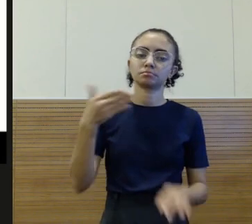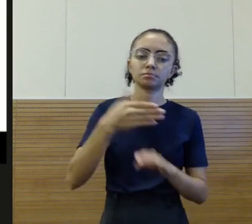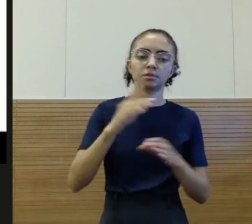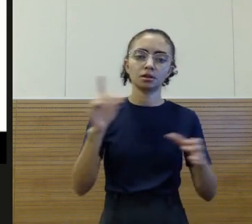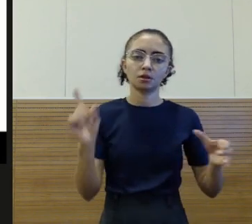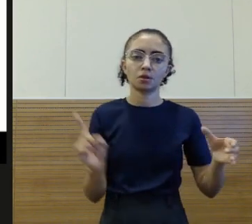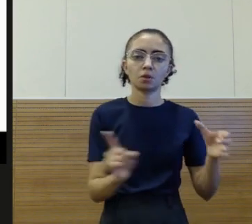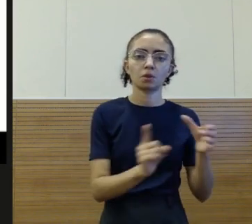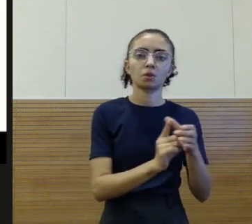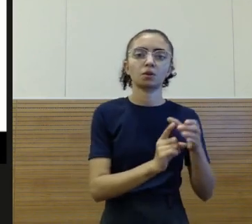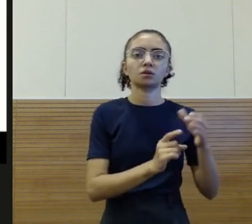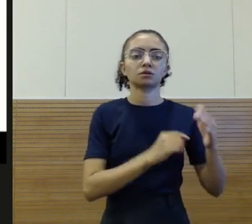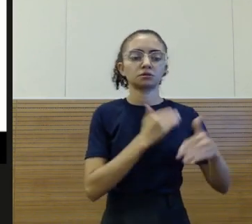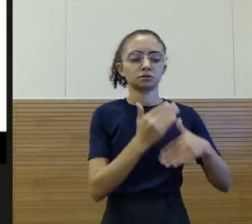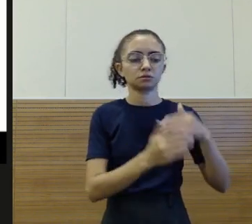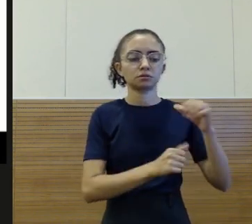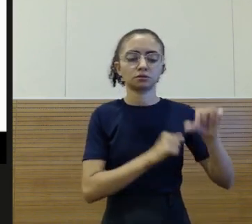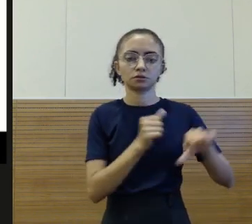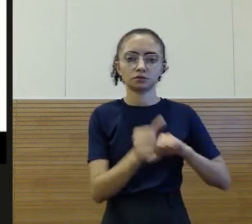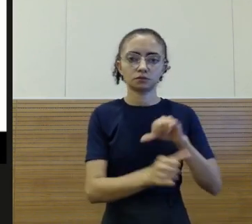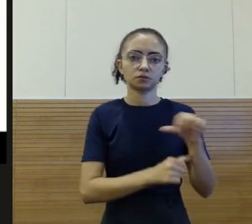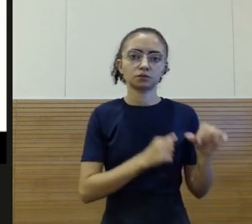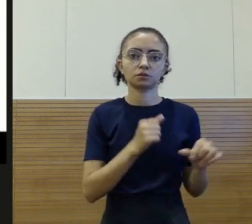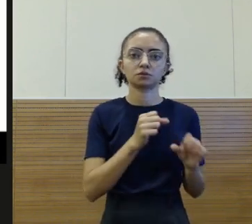sistemas alimentares. E, por último, como a FAO,